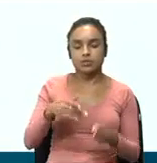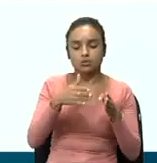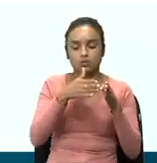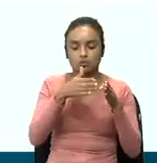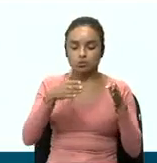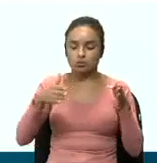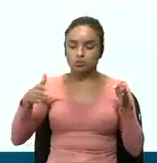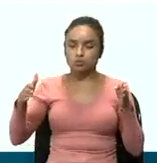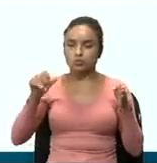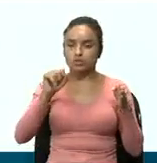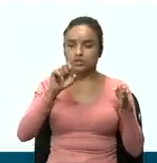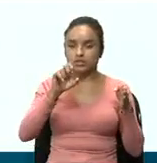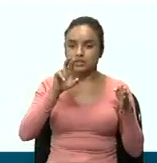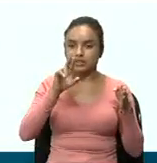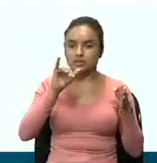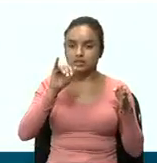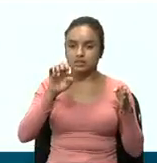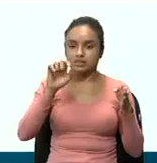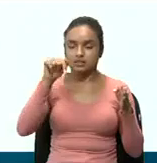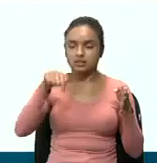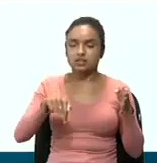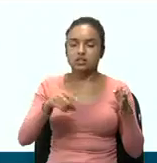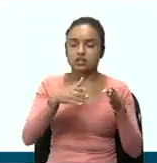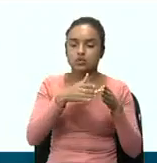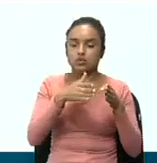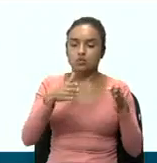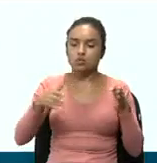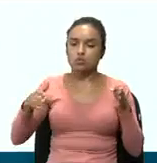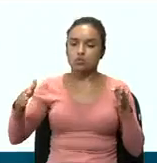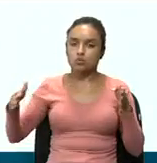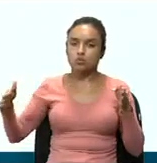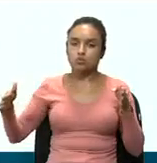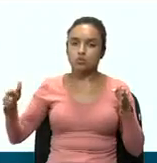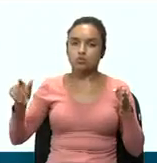nós estamos trabalhando é uma série